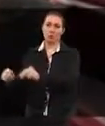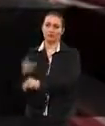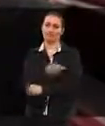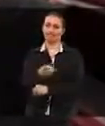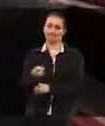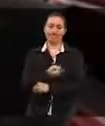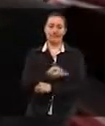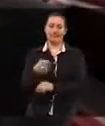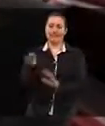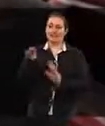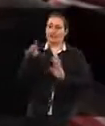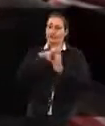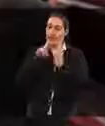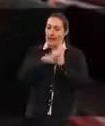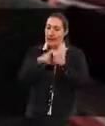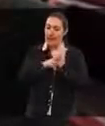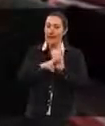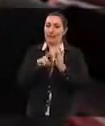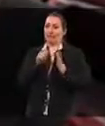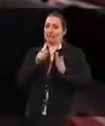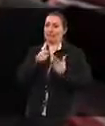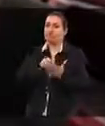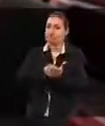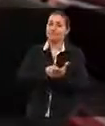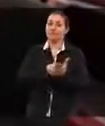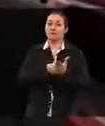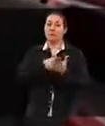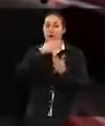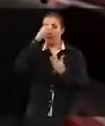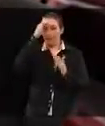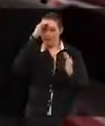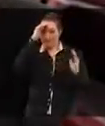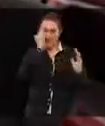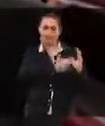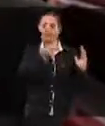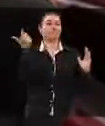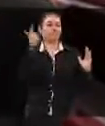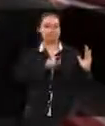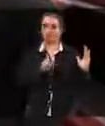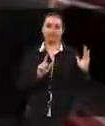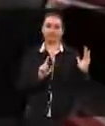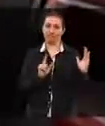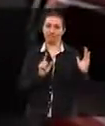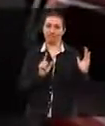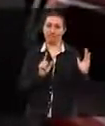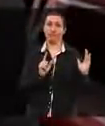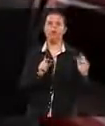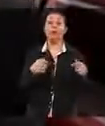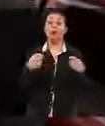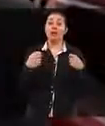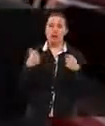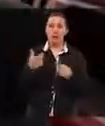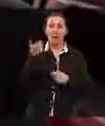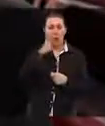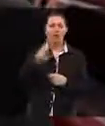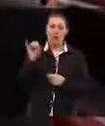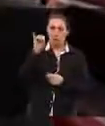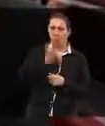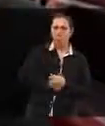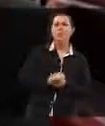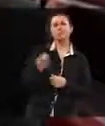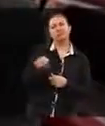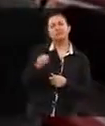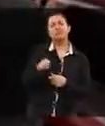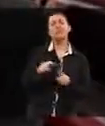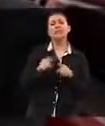essas dietas muito restritivas, elas não têm aceitação e a pessoa não vai aderir ao plano, né? Então elas podem ter um resultado? Podem.